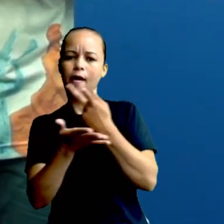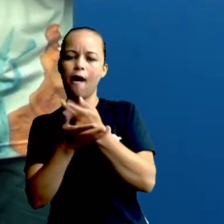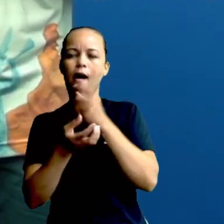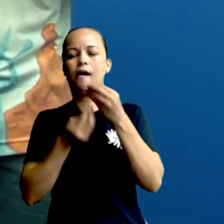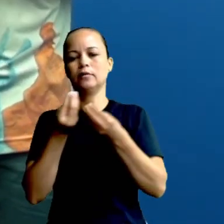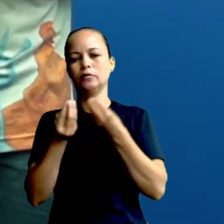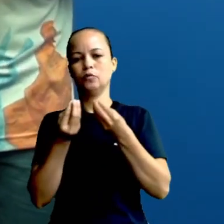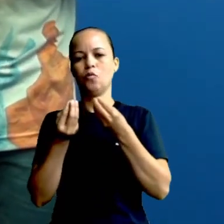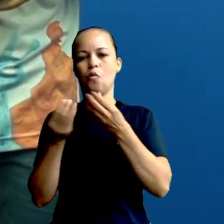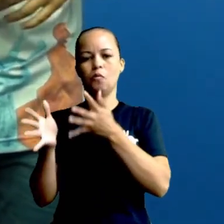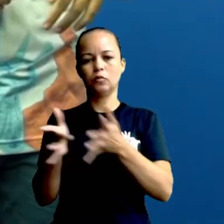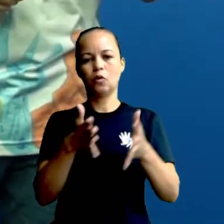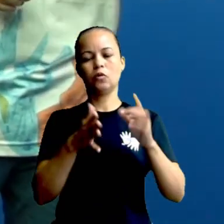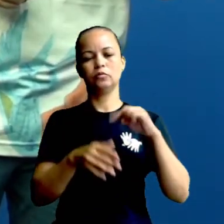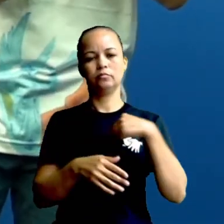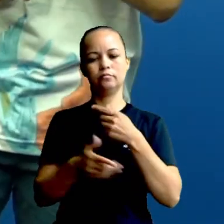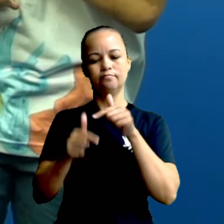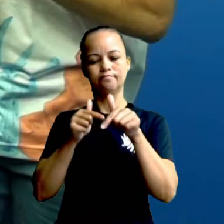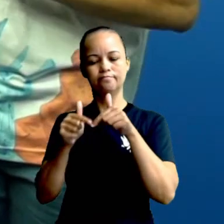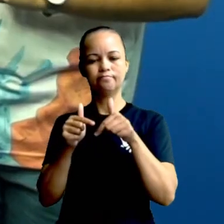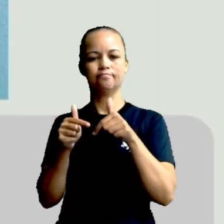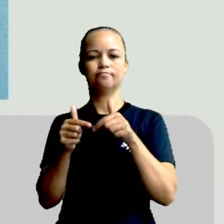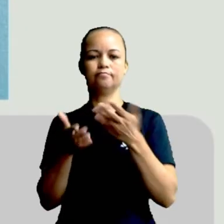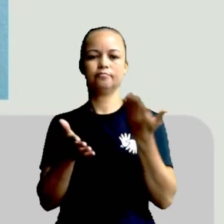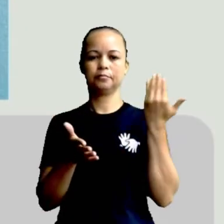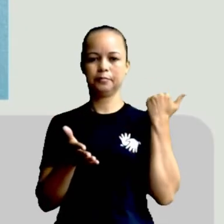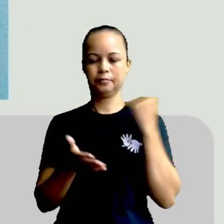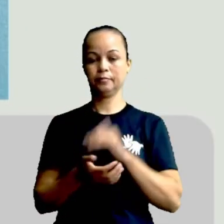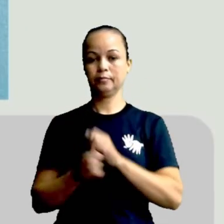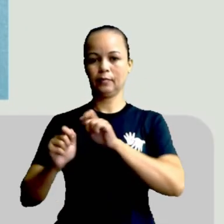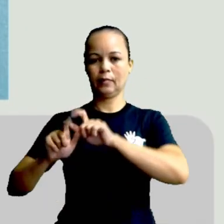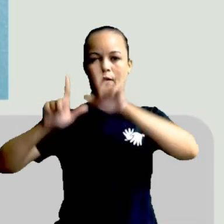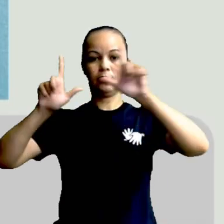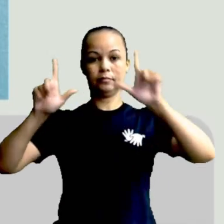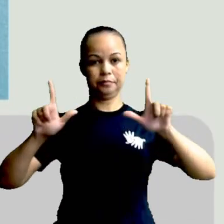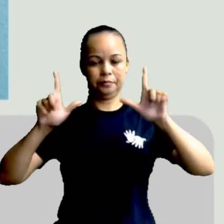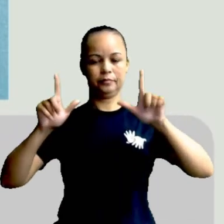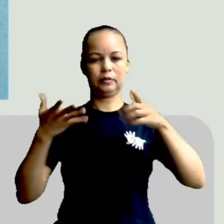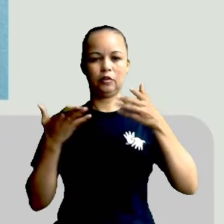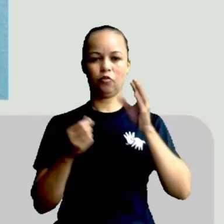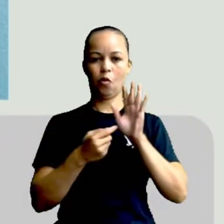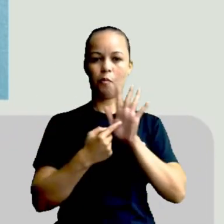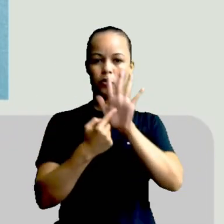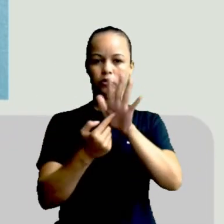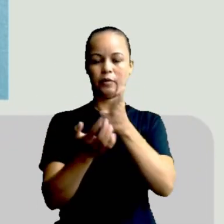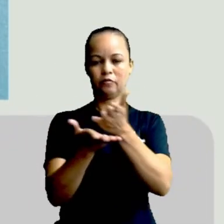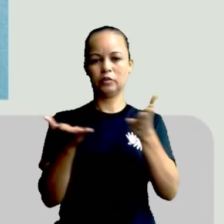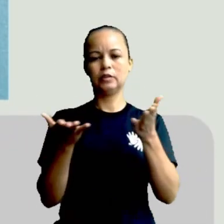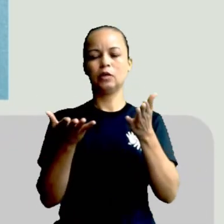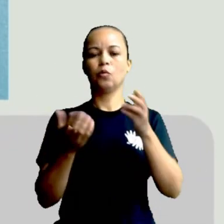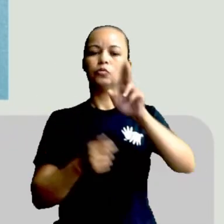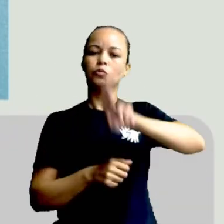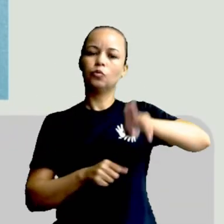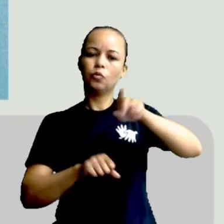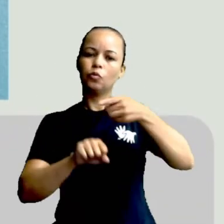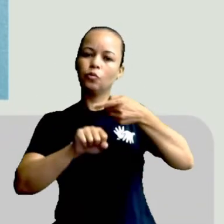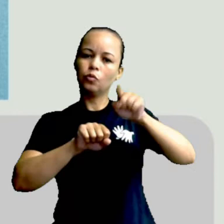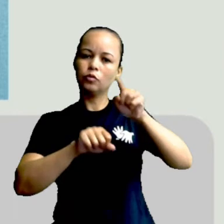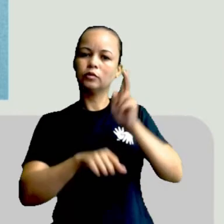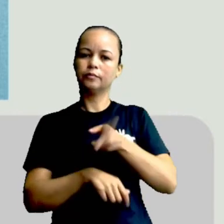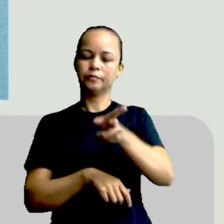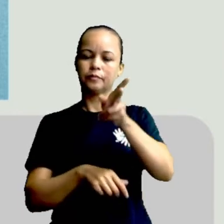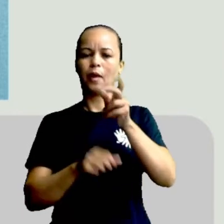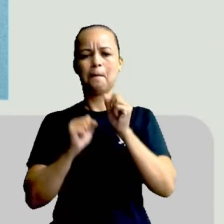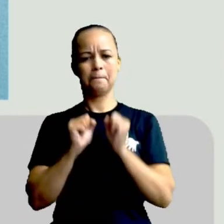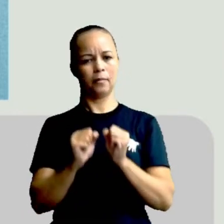nós trabalhamos anteriormente vamos voltar aqui para telinha cheia eu vou só destacar aí para você só quando o uso é facultativo